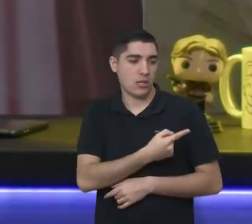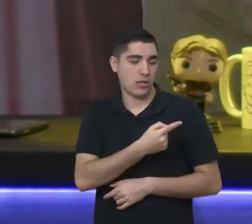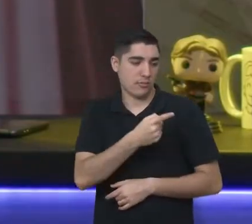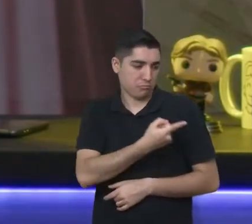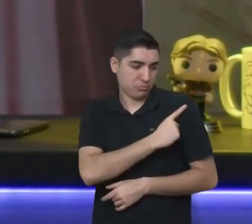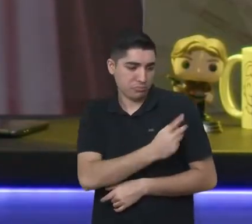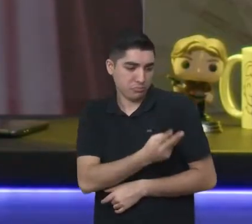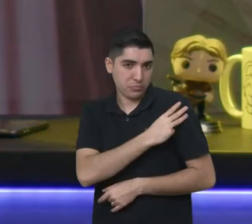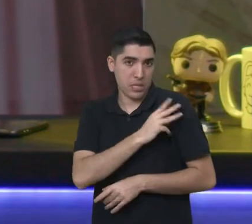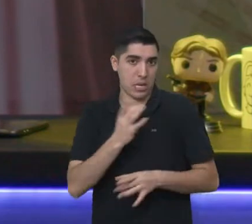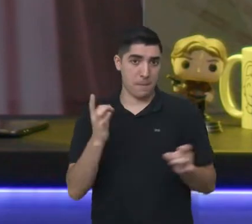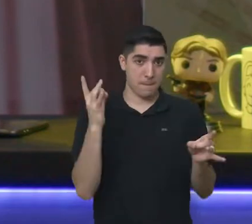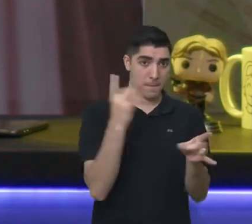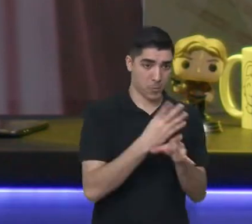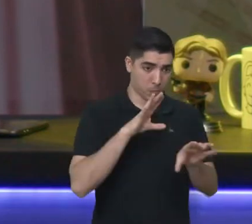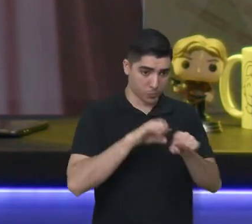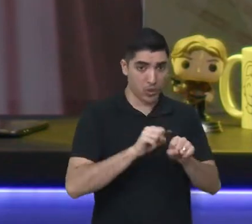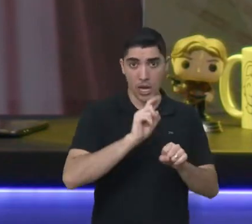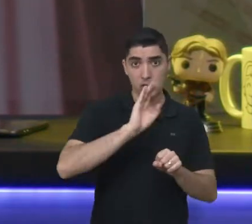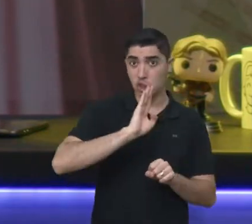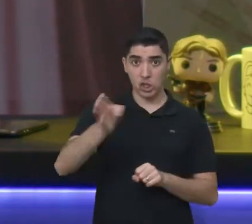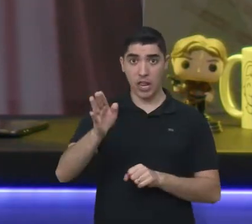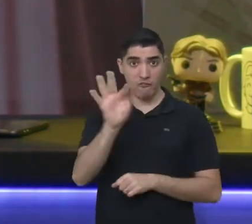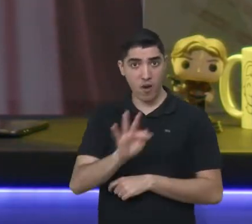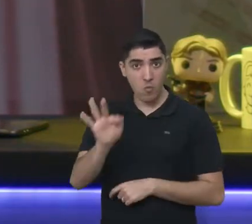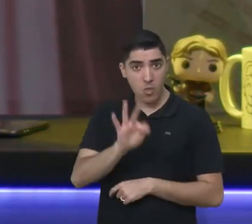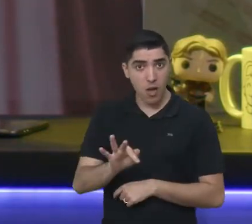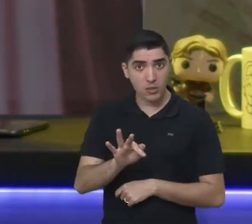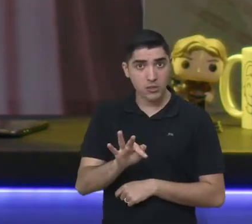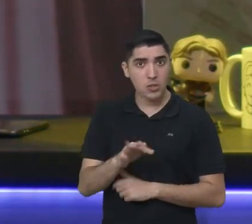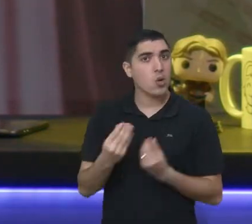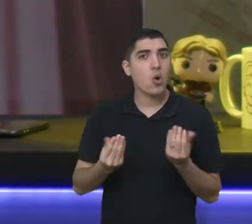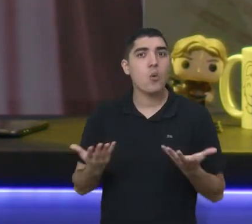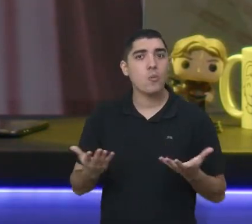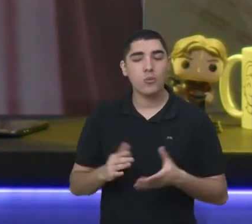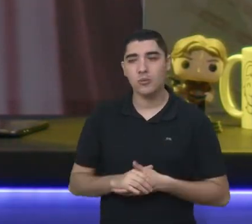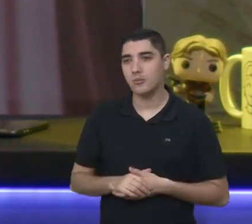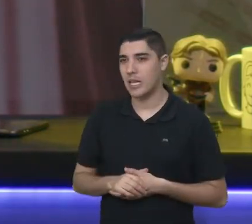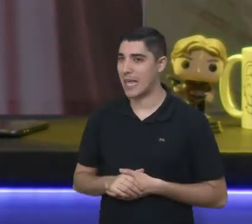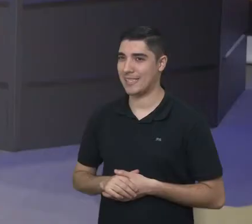colegial, você já foi pra faculdade em seguida, assim? Não, eu sou...